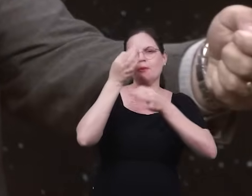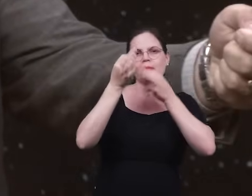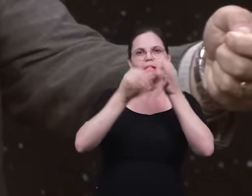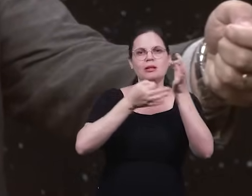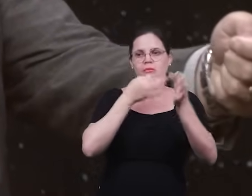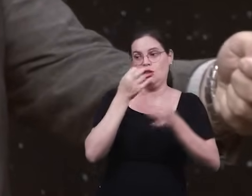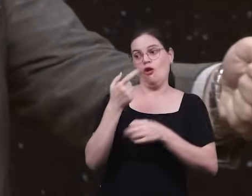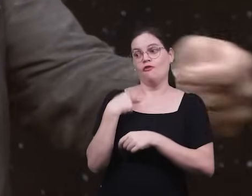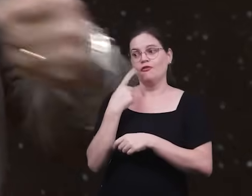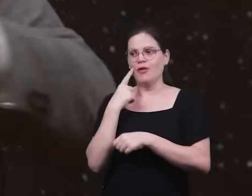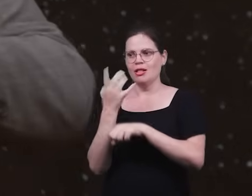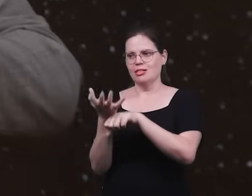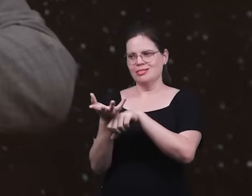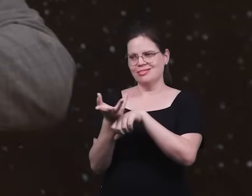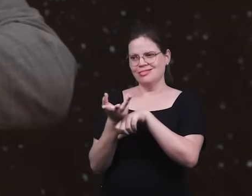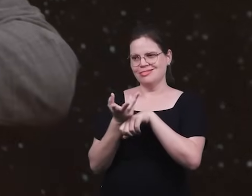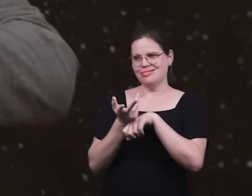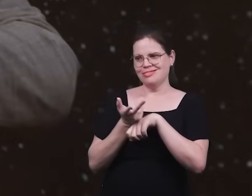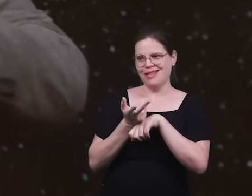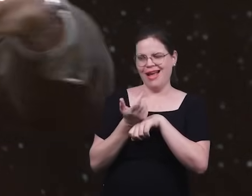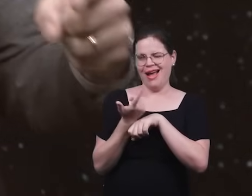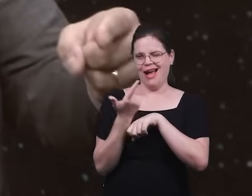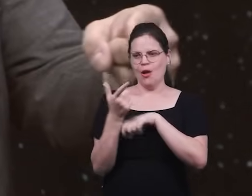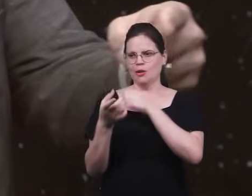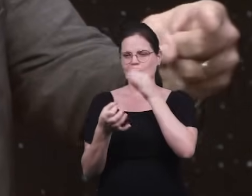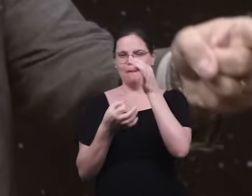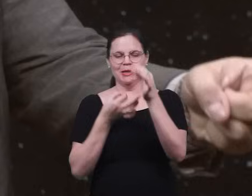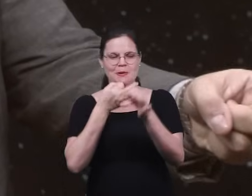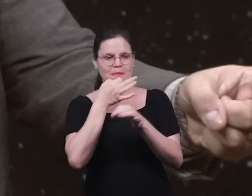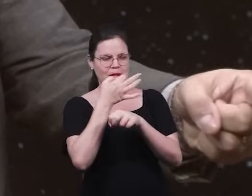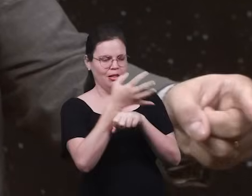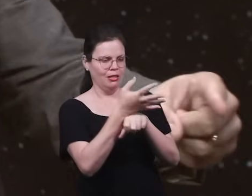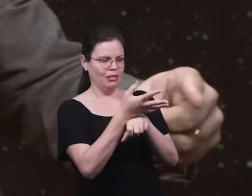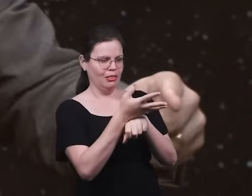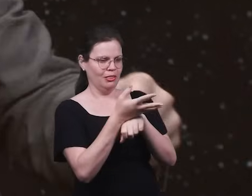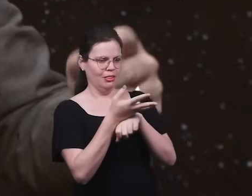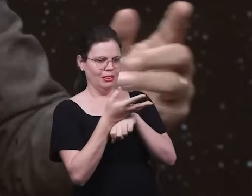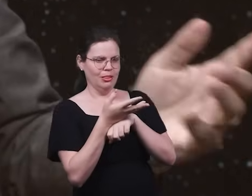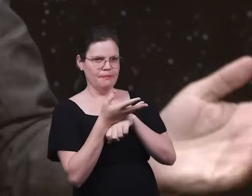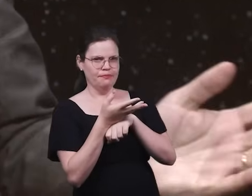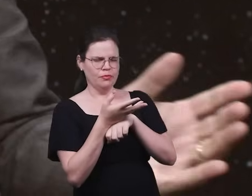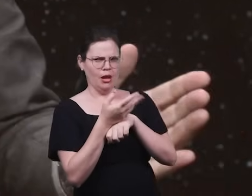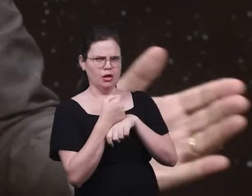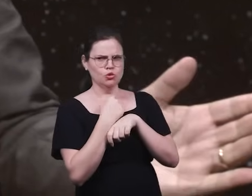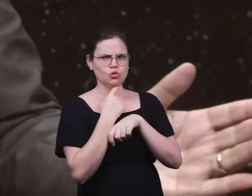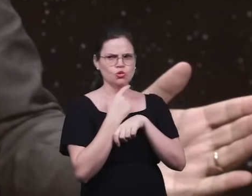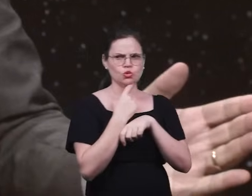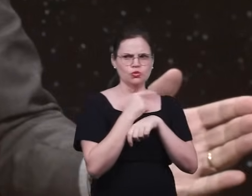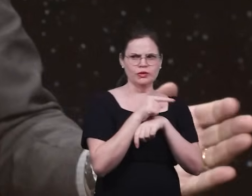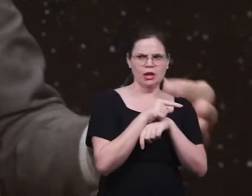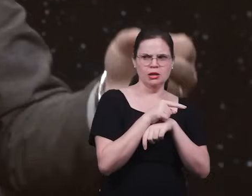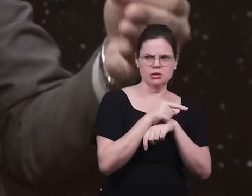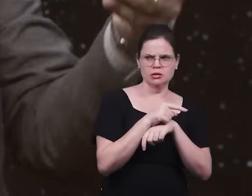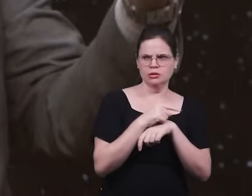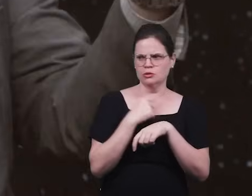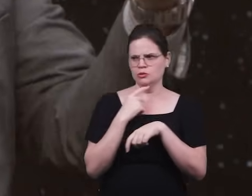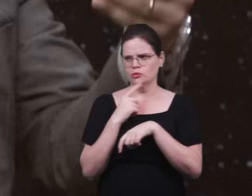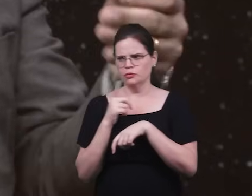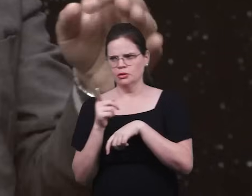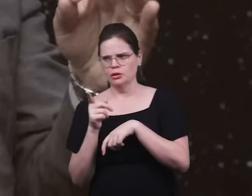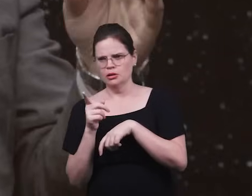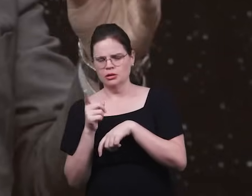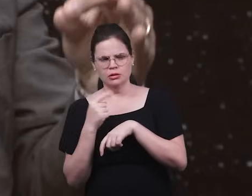você aí você é convencido aí vem um outro e traz um outro argumento para te convencer aí vem a dúvida qual qual eu vou seguir mas o